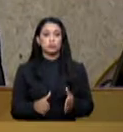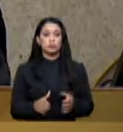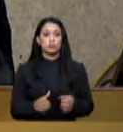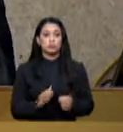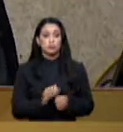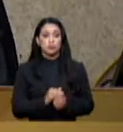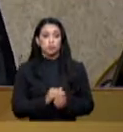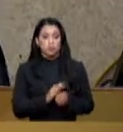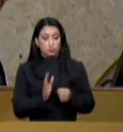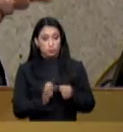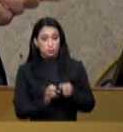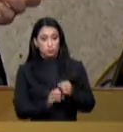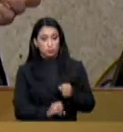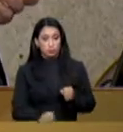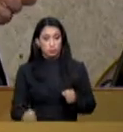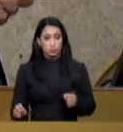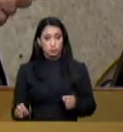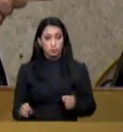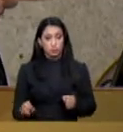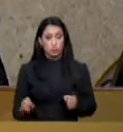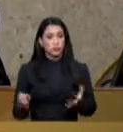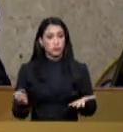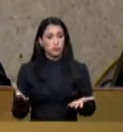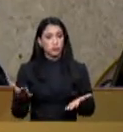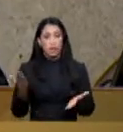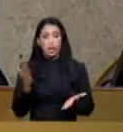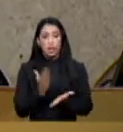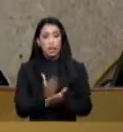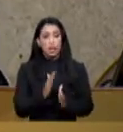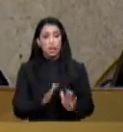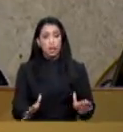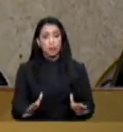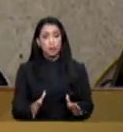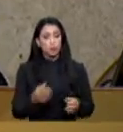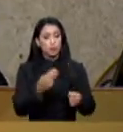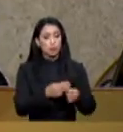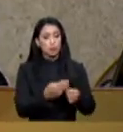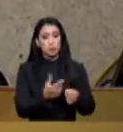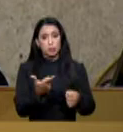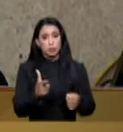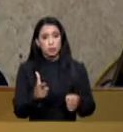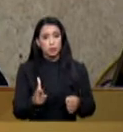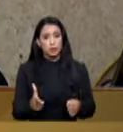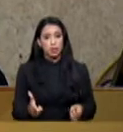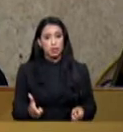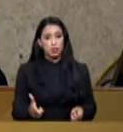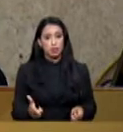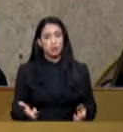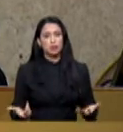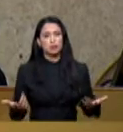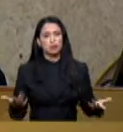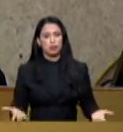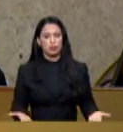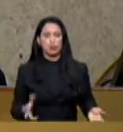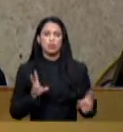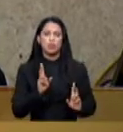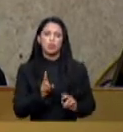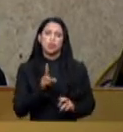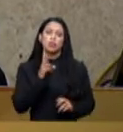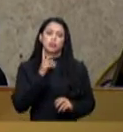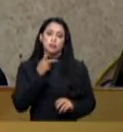vai acabar no município que não é contíguo. A disposição territorial contígua, aqui, como eu